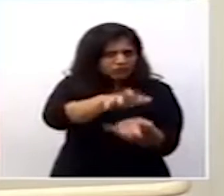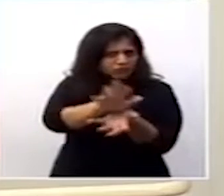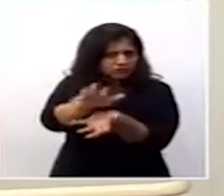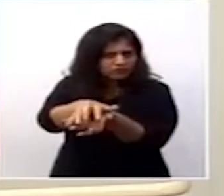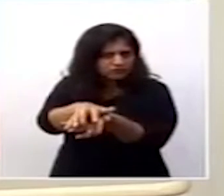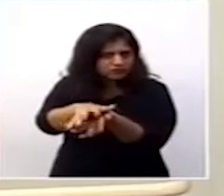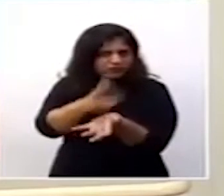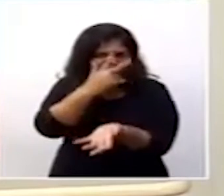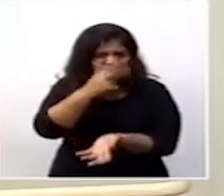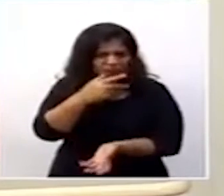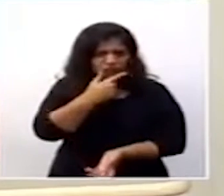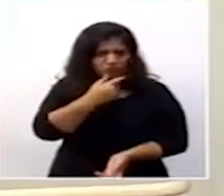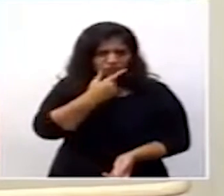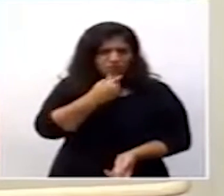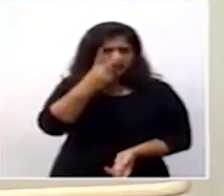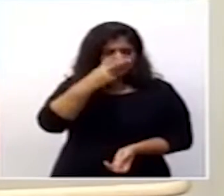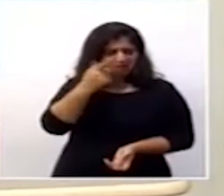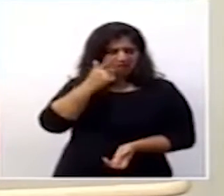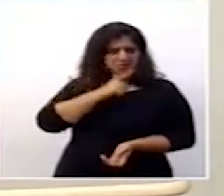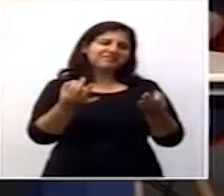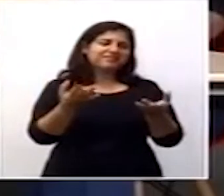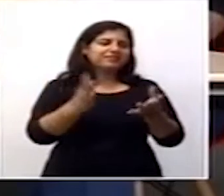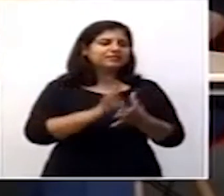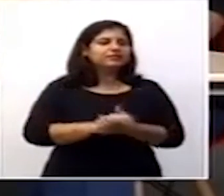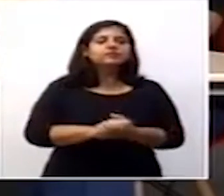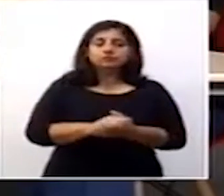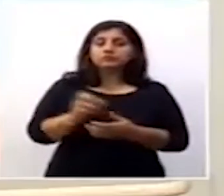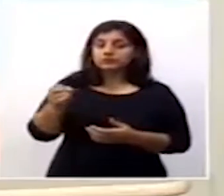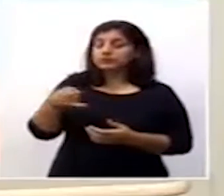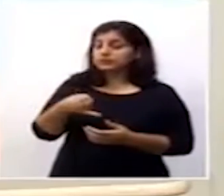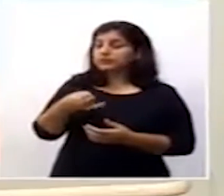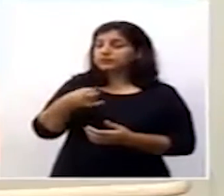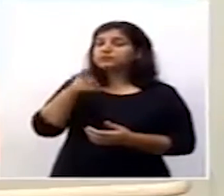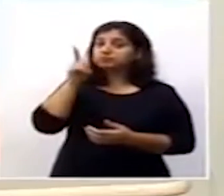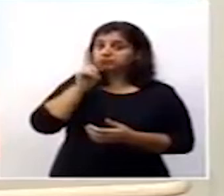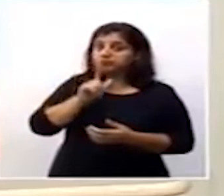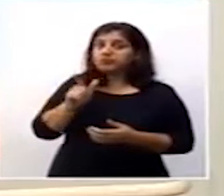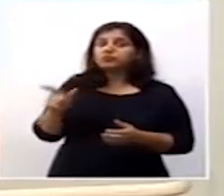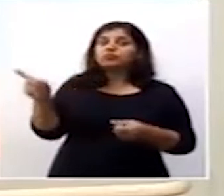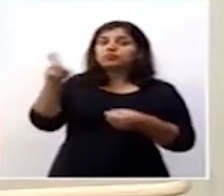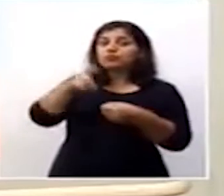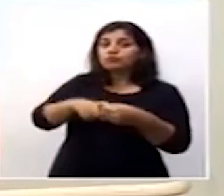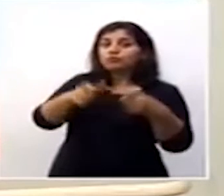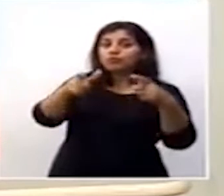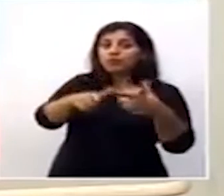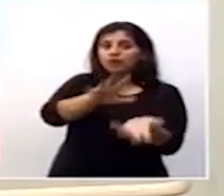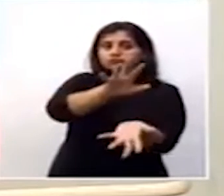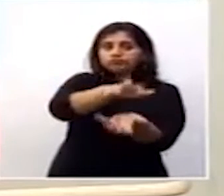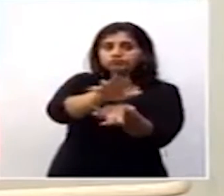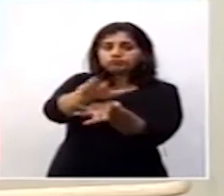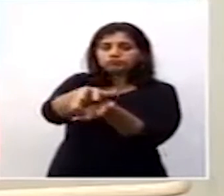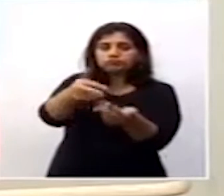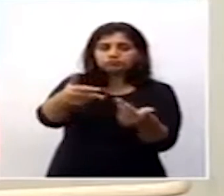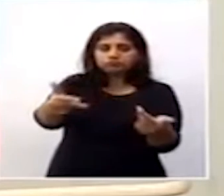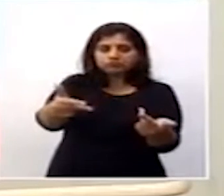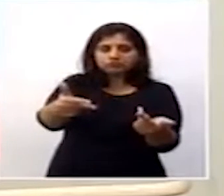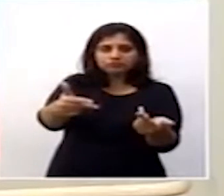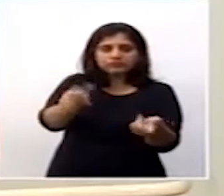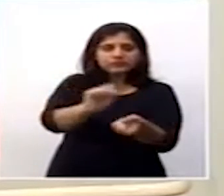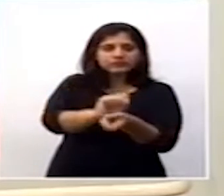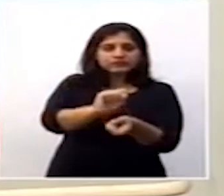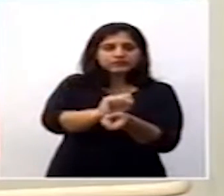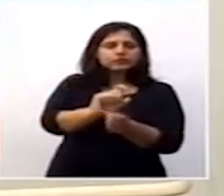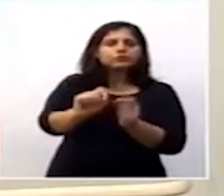lá? Será que ele iria conseguir? Ele sim, ele conseguiu chegar até a clareira, onde estavam as